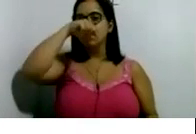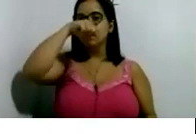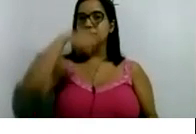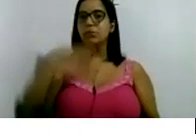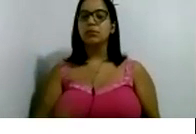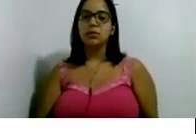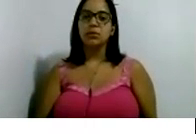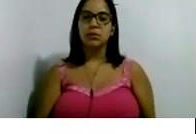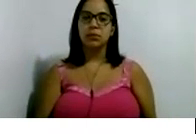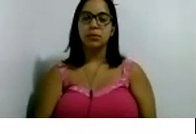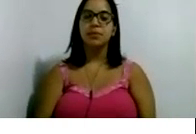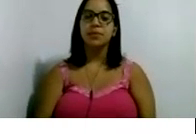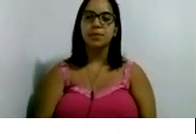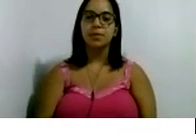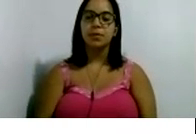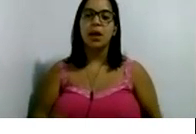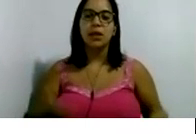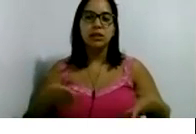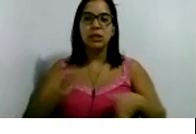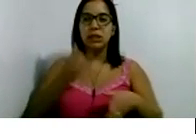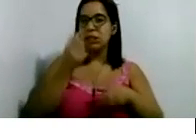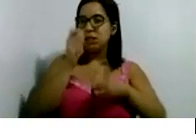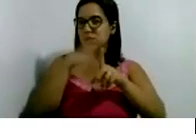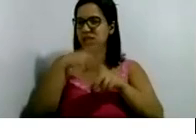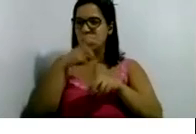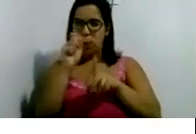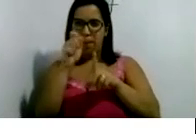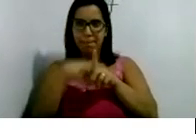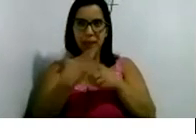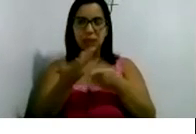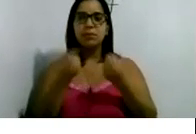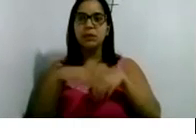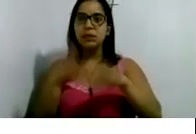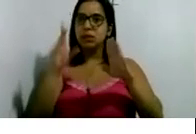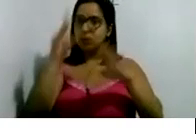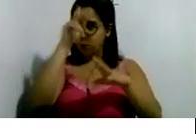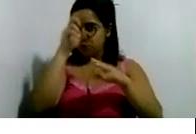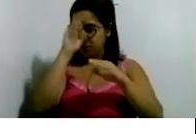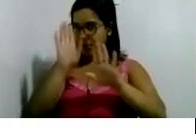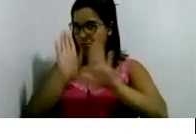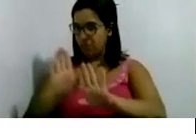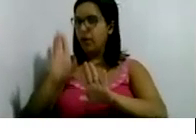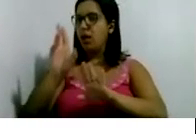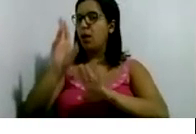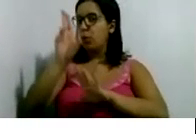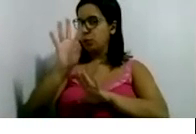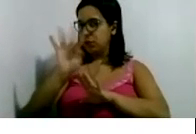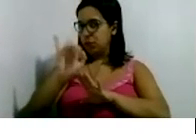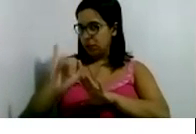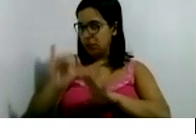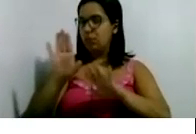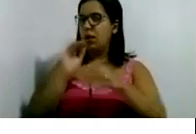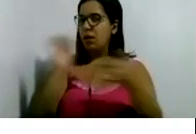Então, quando o bebezinho nasce, 6 meses, 5 meses, ele vai ficar internado até ele terminar o seu